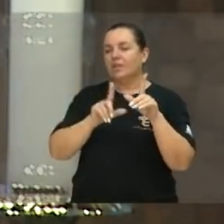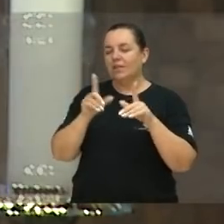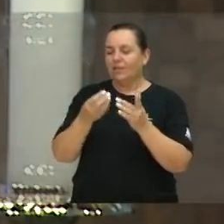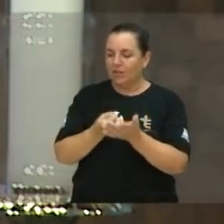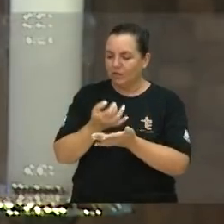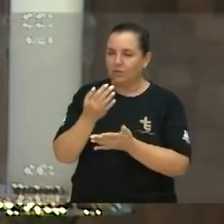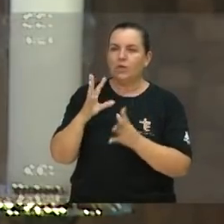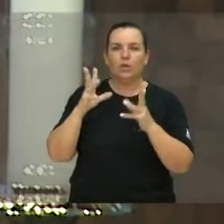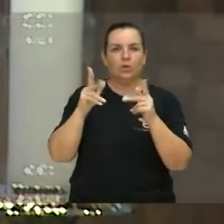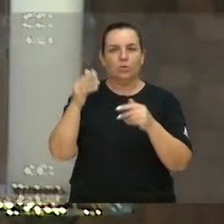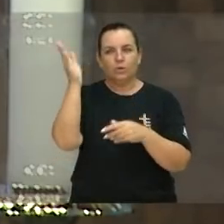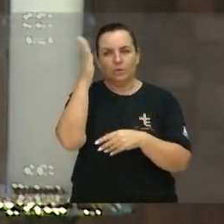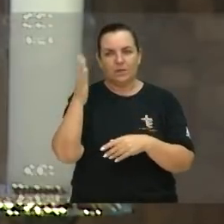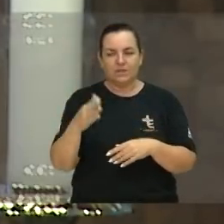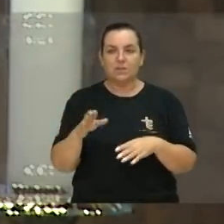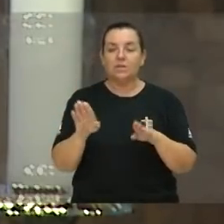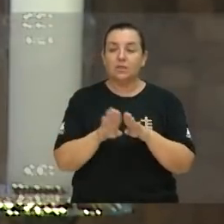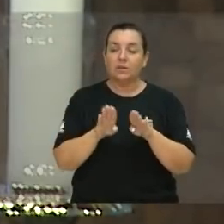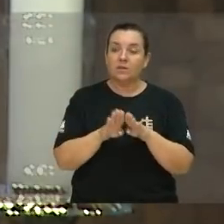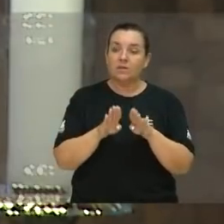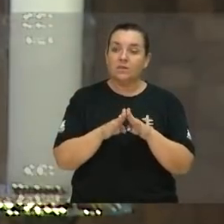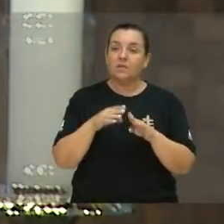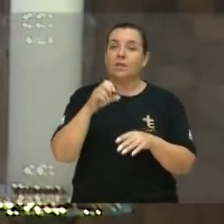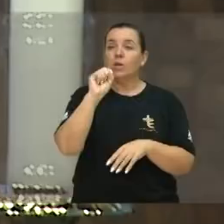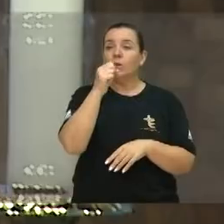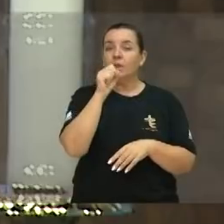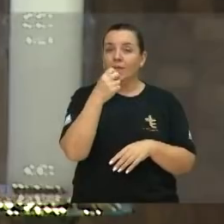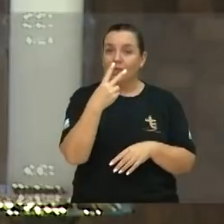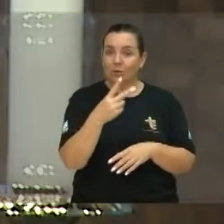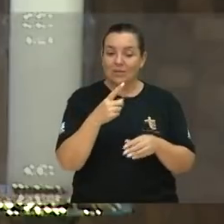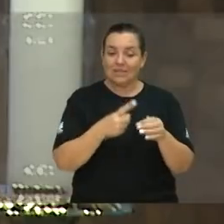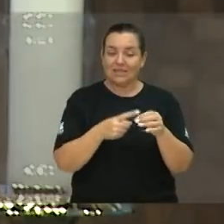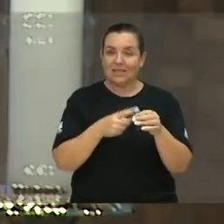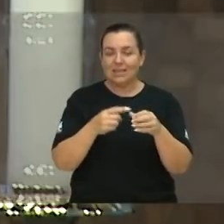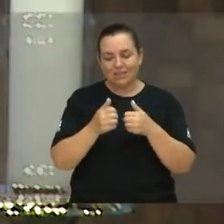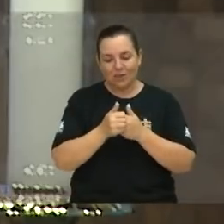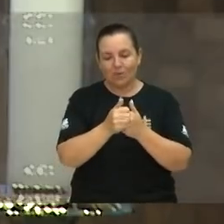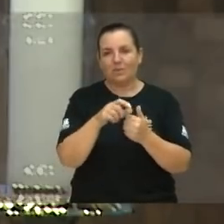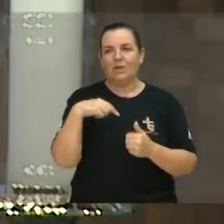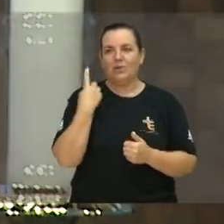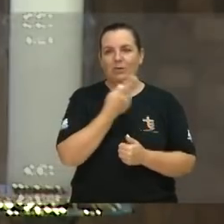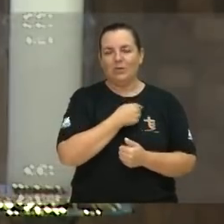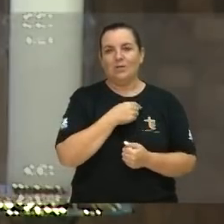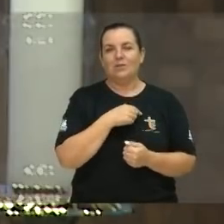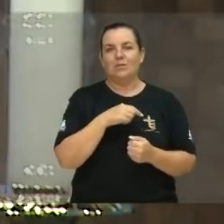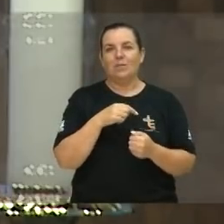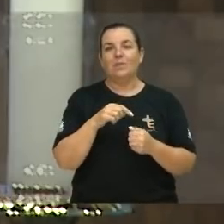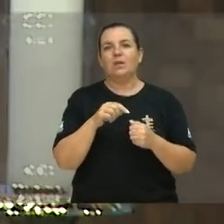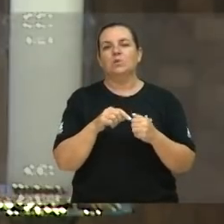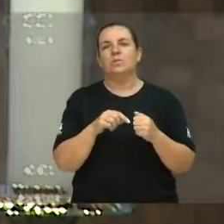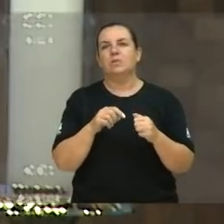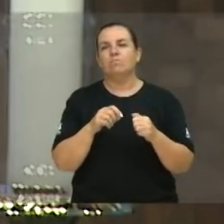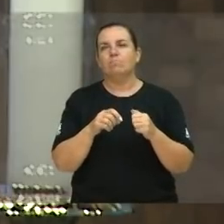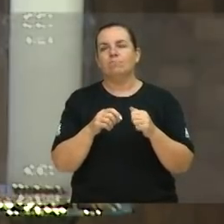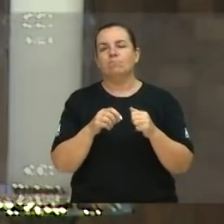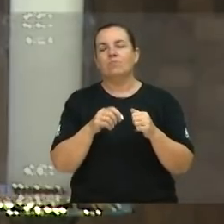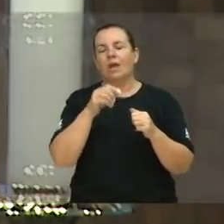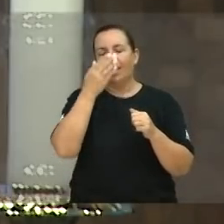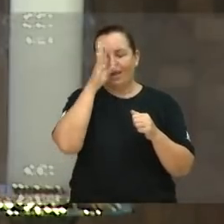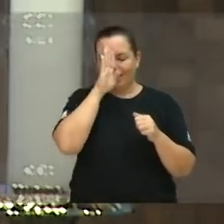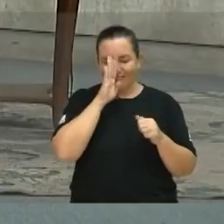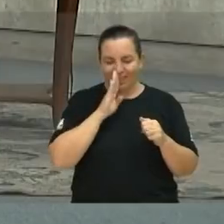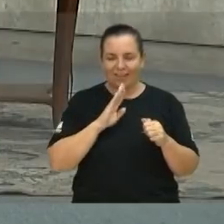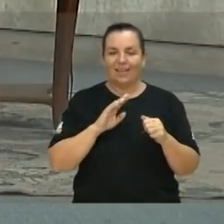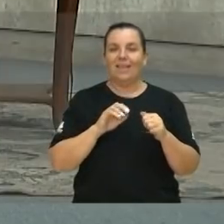evangelizar em todo o brasil via satélite também já são 82 cidades nos acompanhando pelos canais abertos que cobre mais de